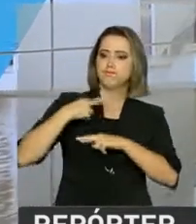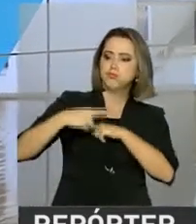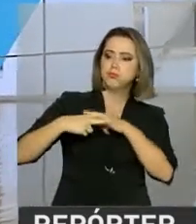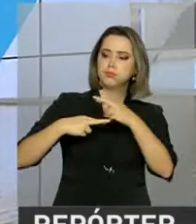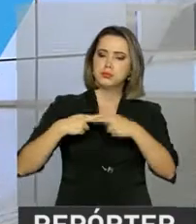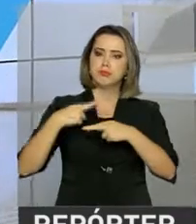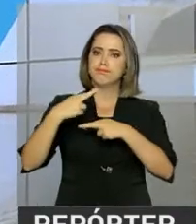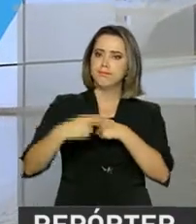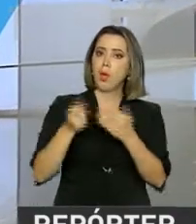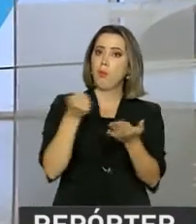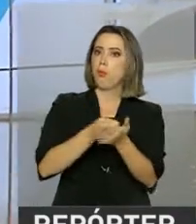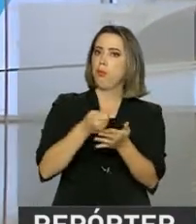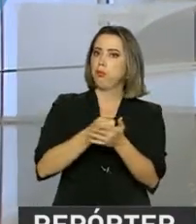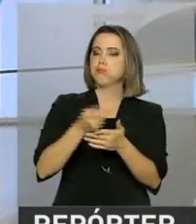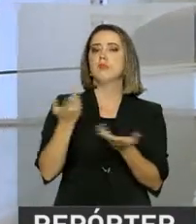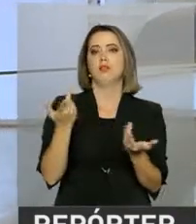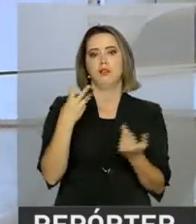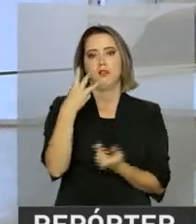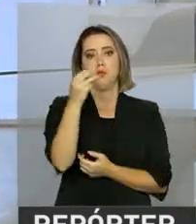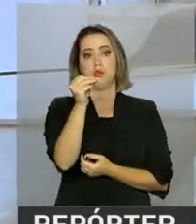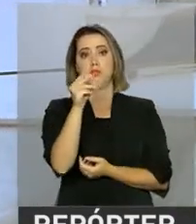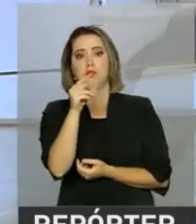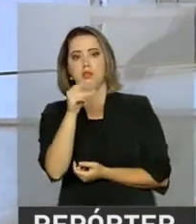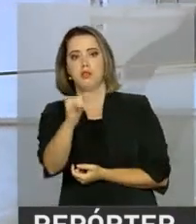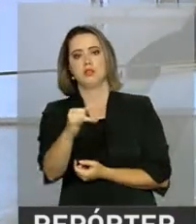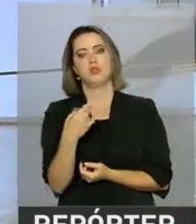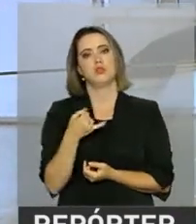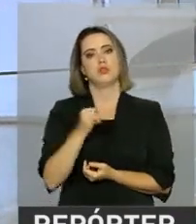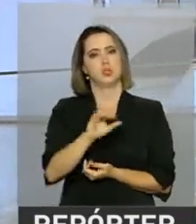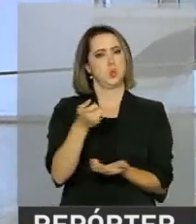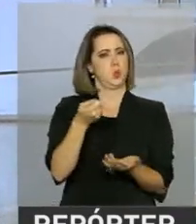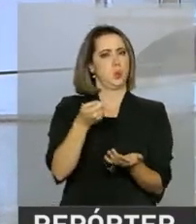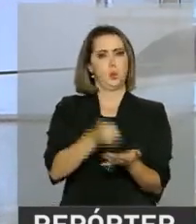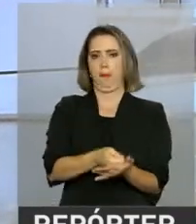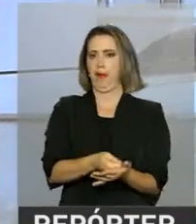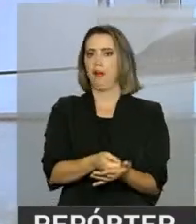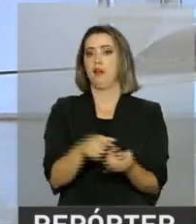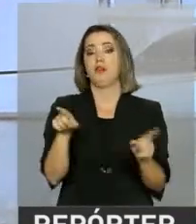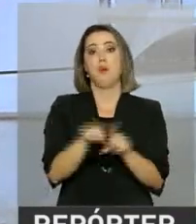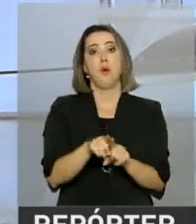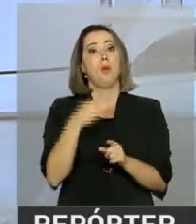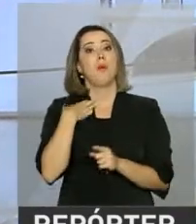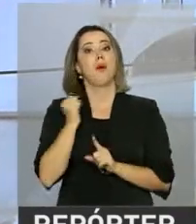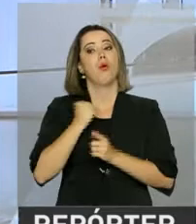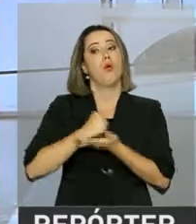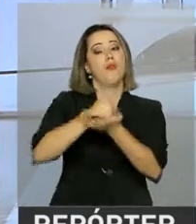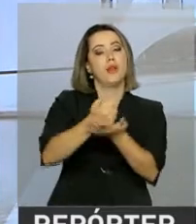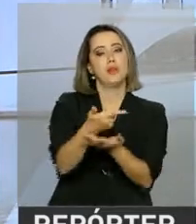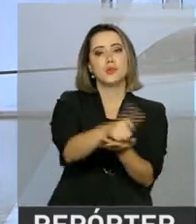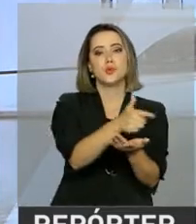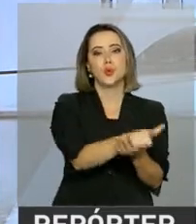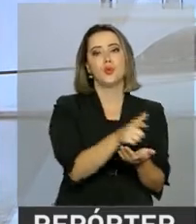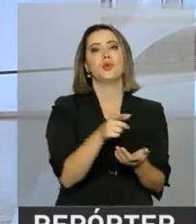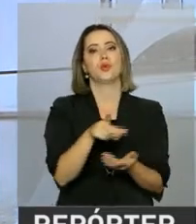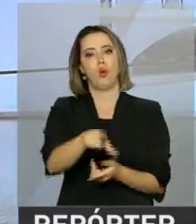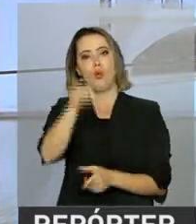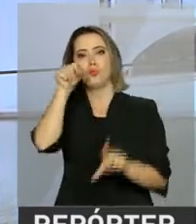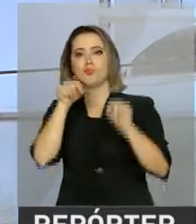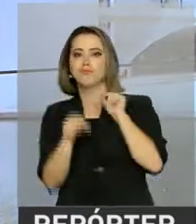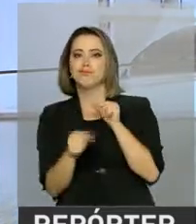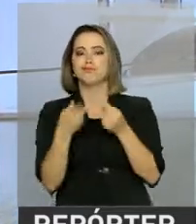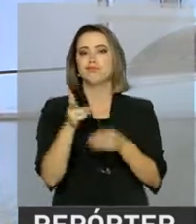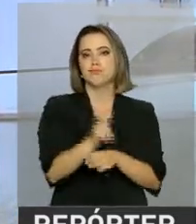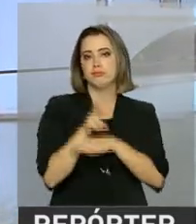por mais de 30 dias caso a fatura não seja quitado banco vai poder oferecer uma outra opção de financiamento que seja